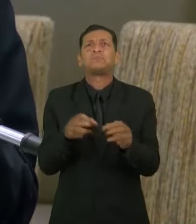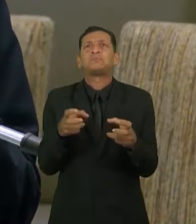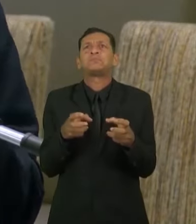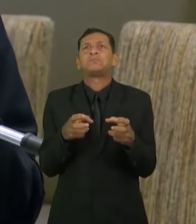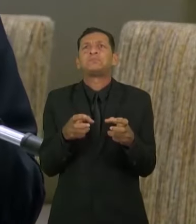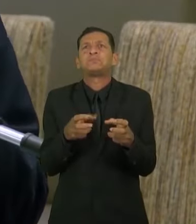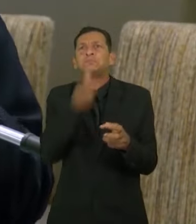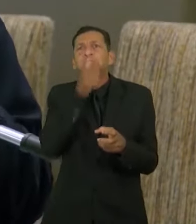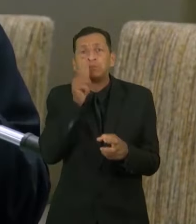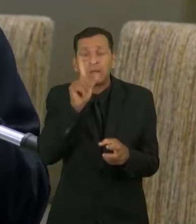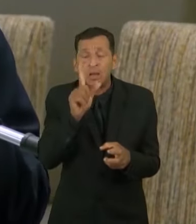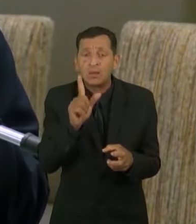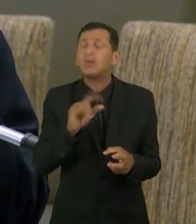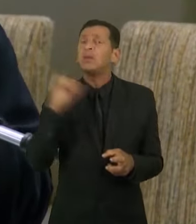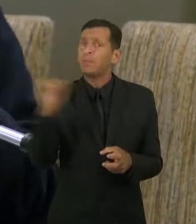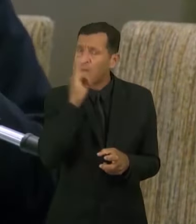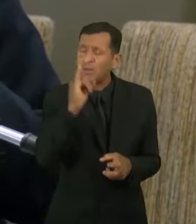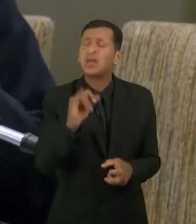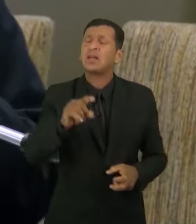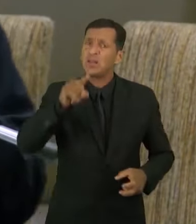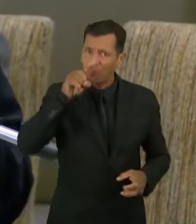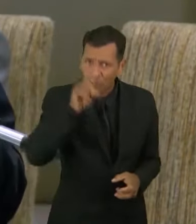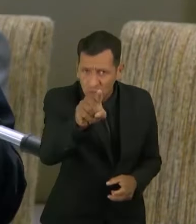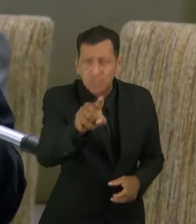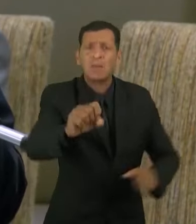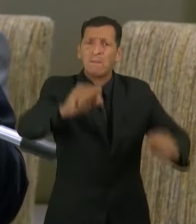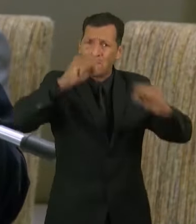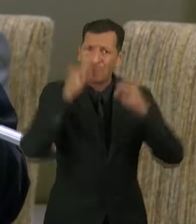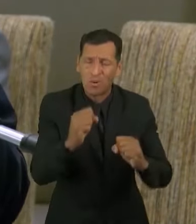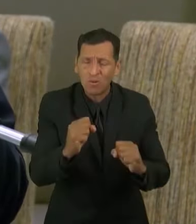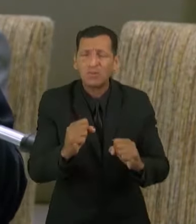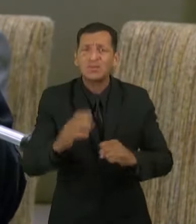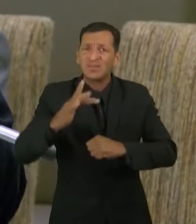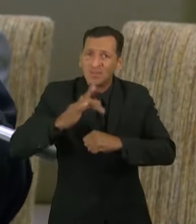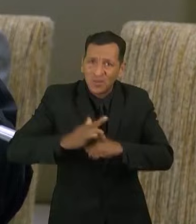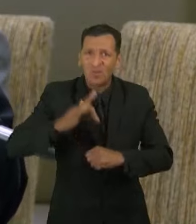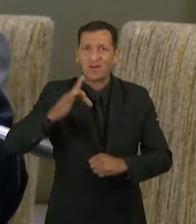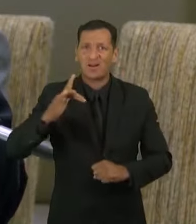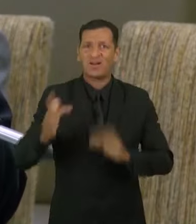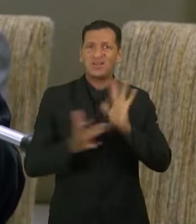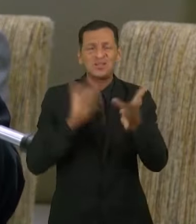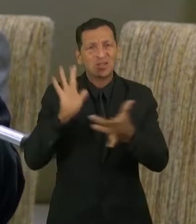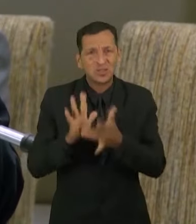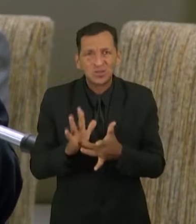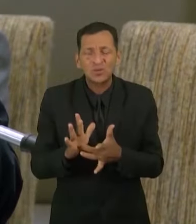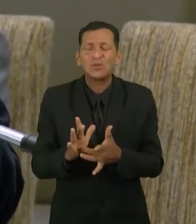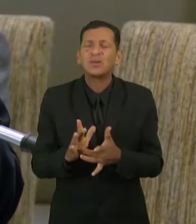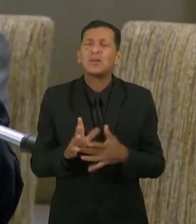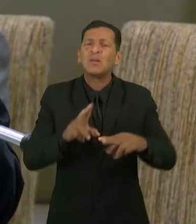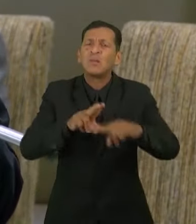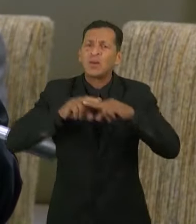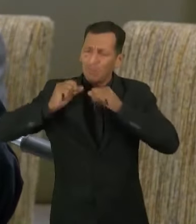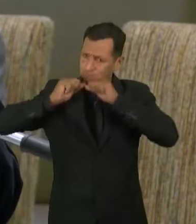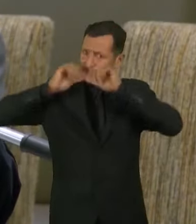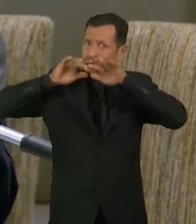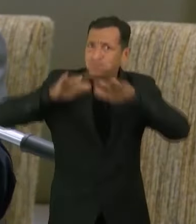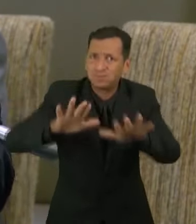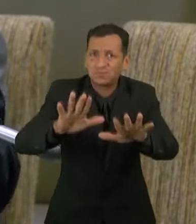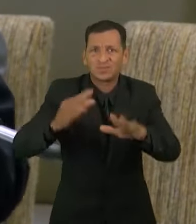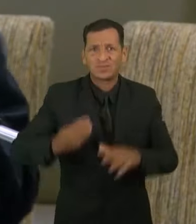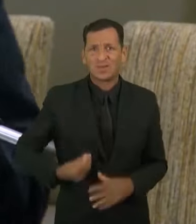você toca, aí a ordem no mundo espiritual sai ao nosso